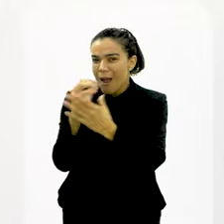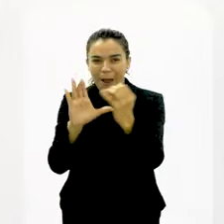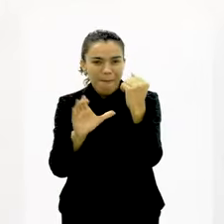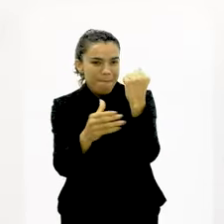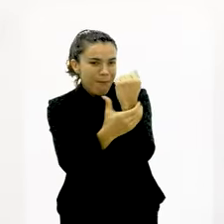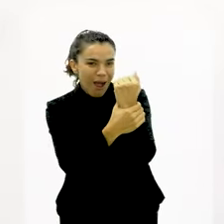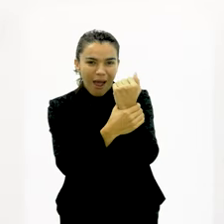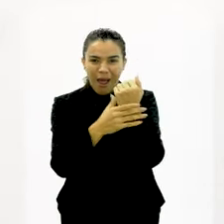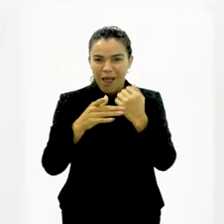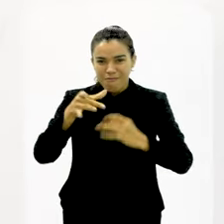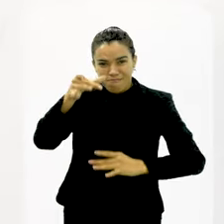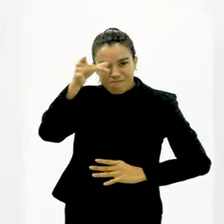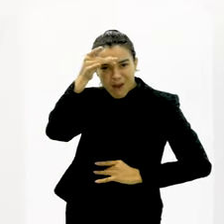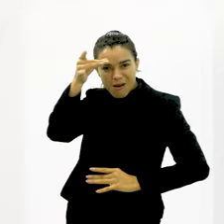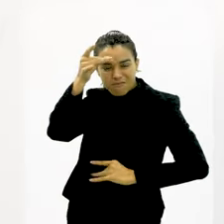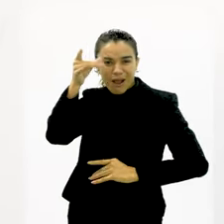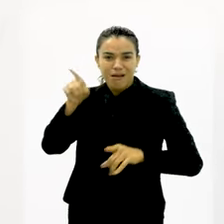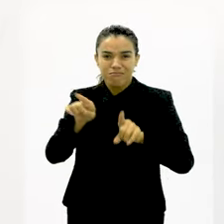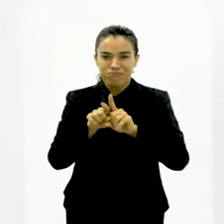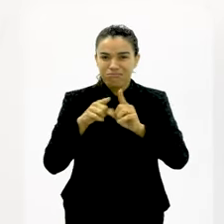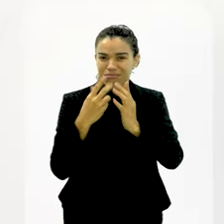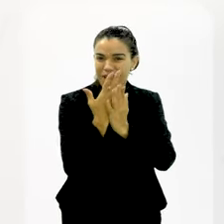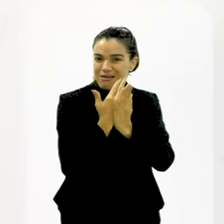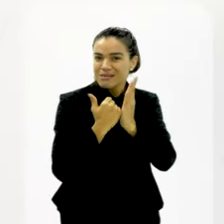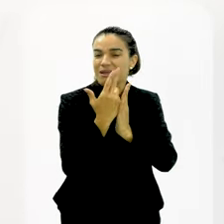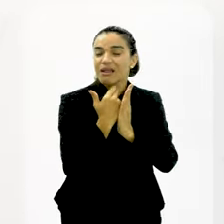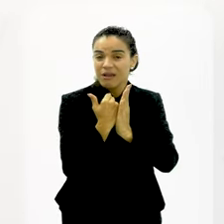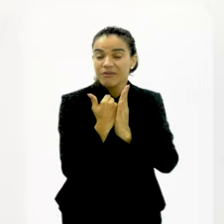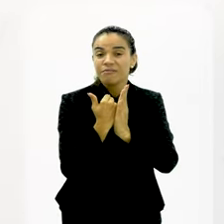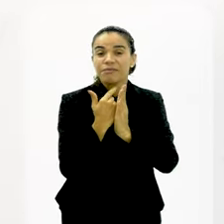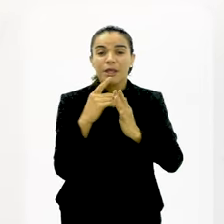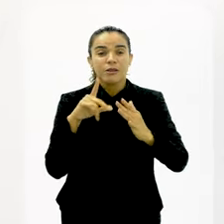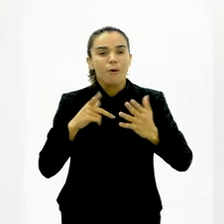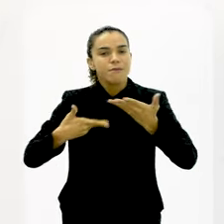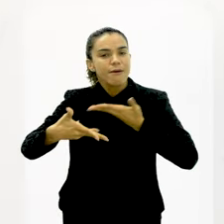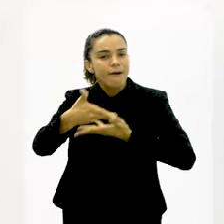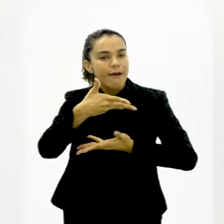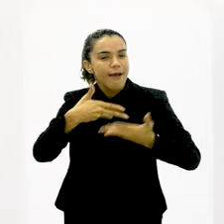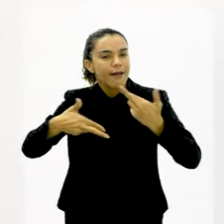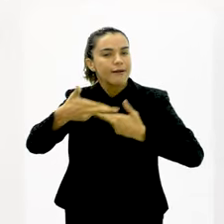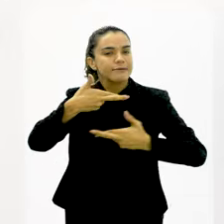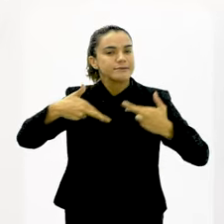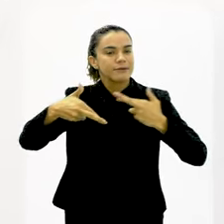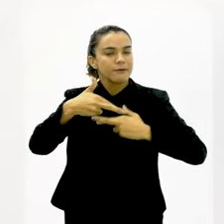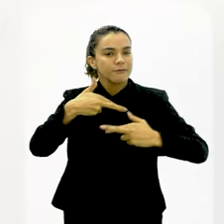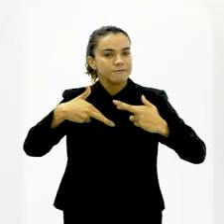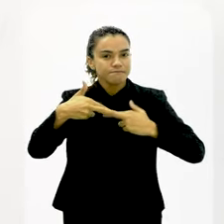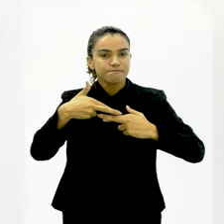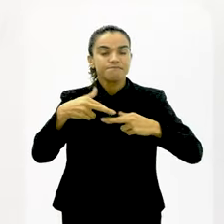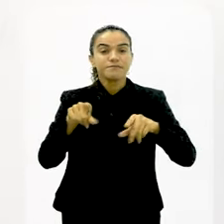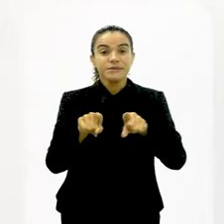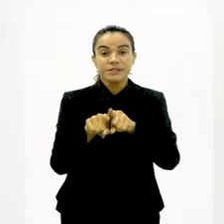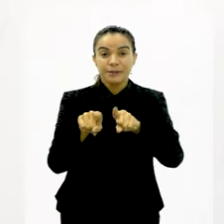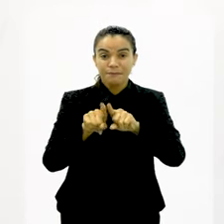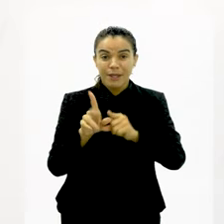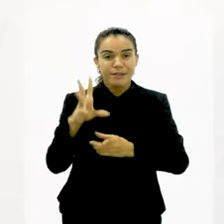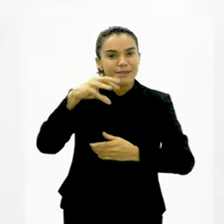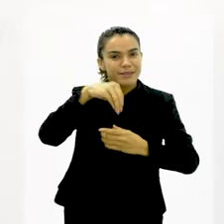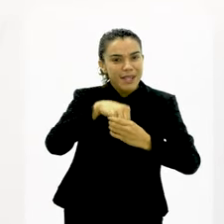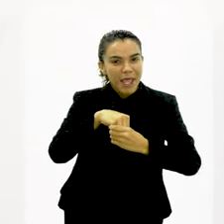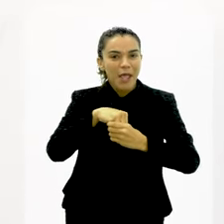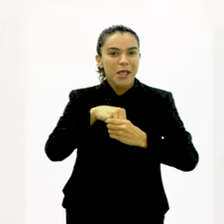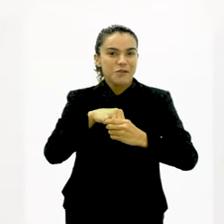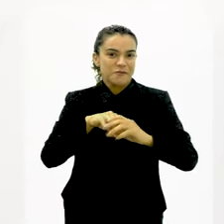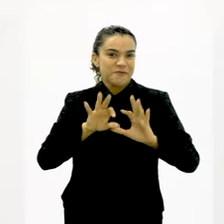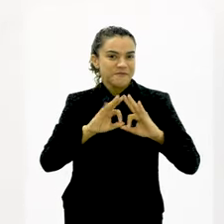já fazia alegoria, já desenhava fantasias. Então, a minha relação, ela é bem. E dentro de uma